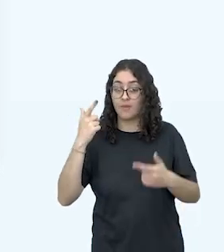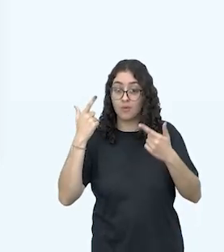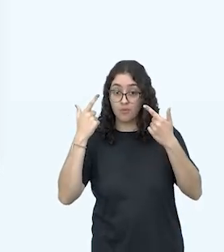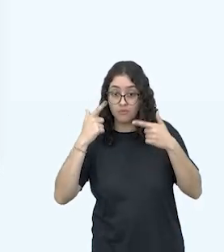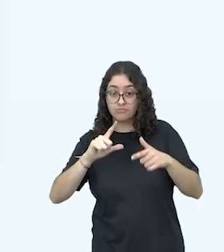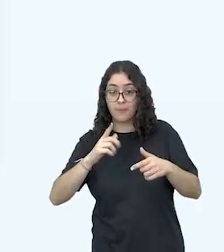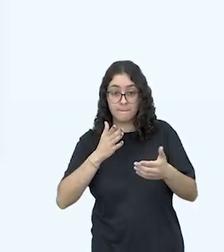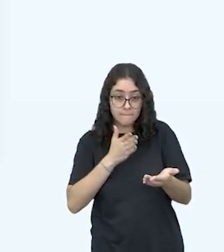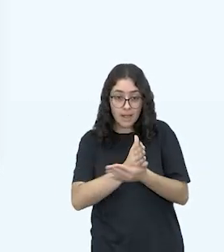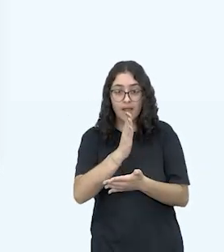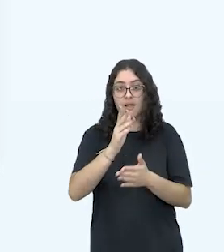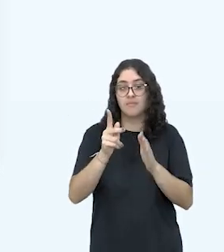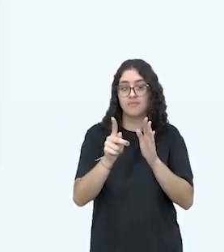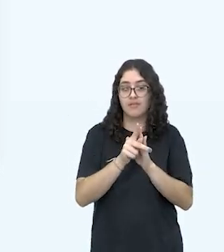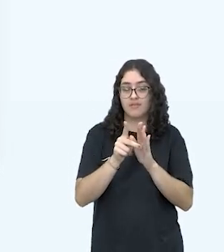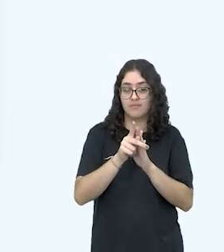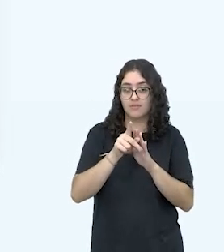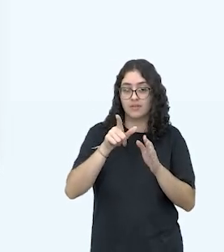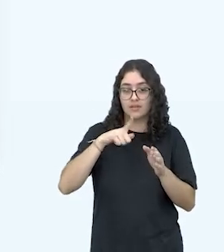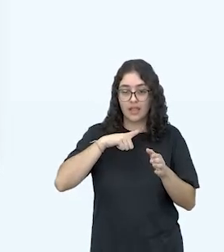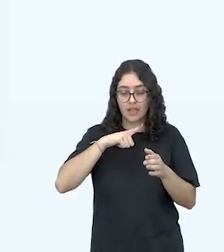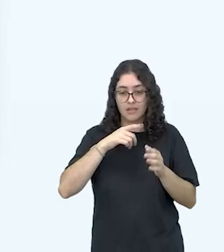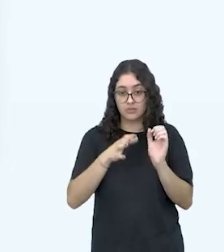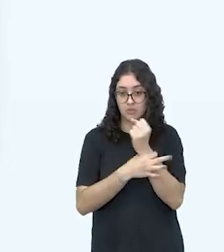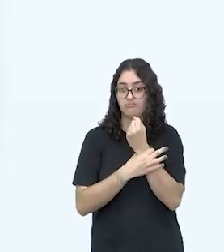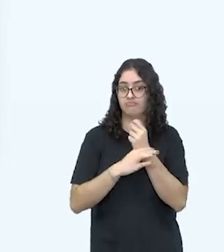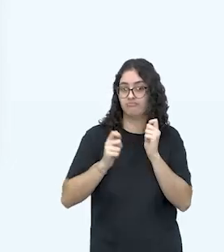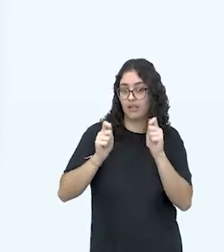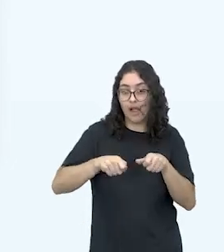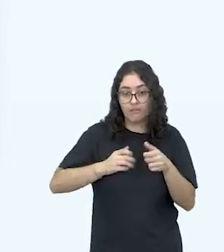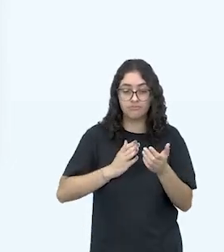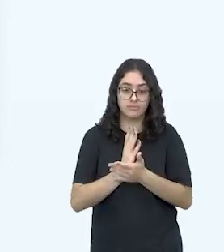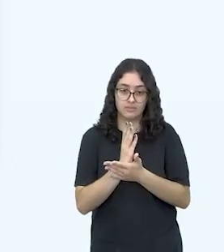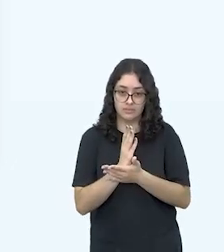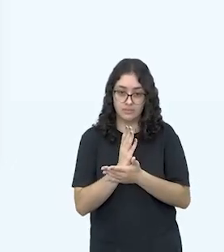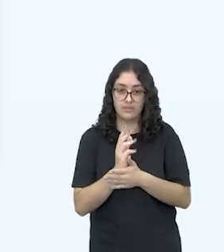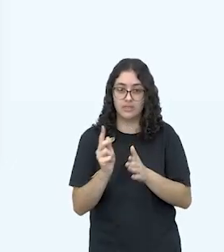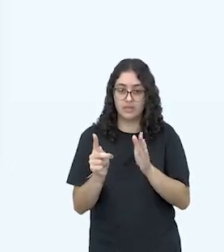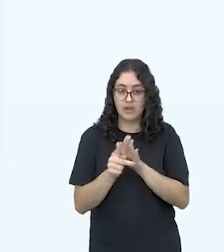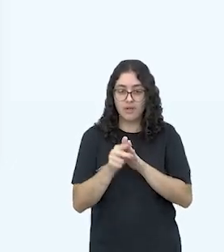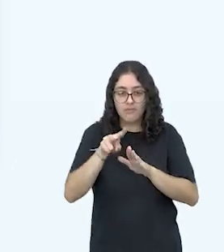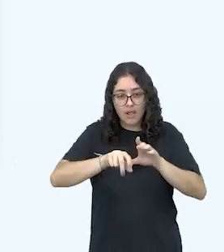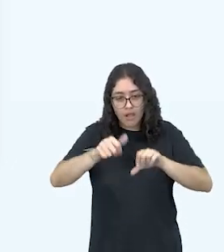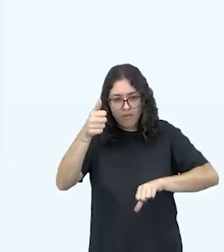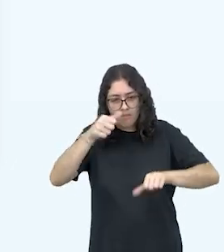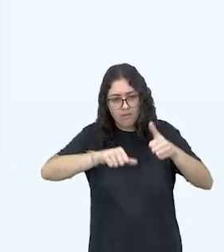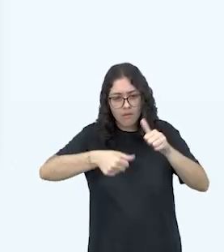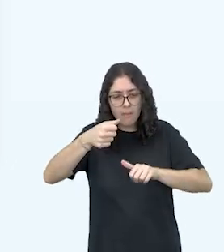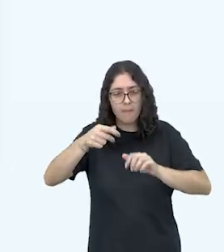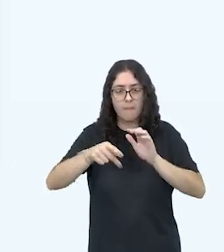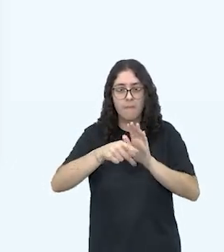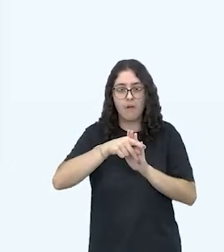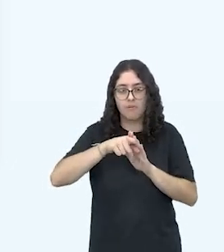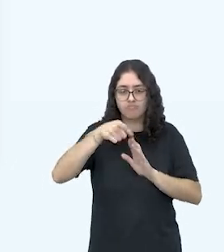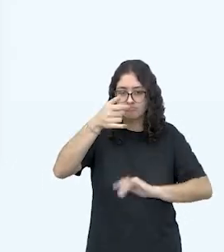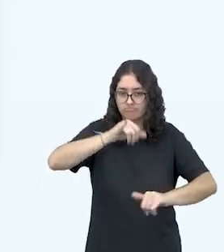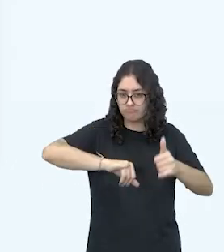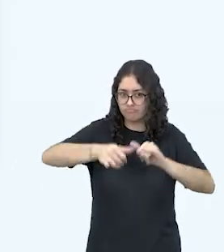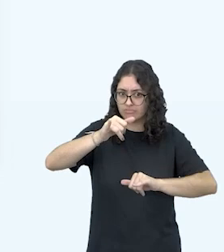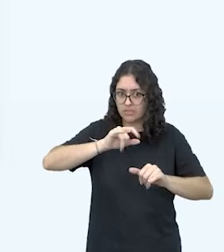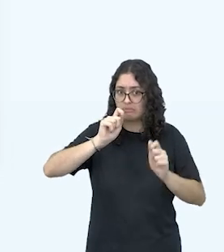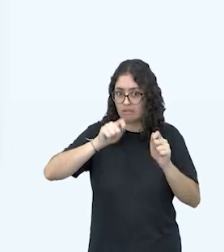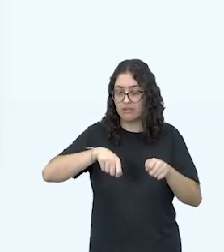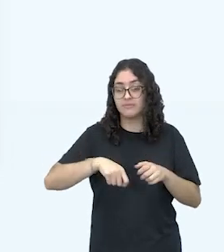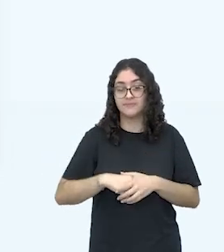Comissão Técnica Nacional de Biossegurança, a CTN-Bio, que é o órgão que avalia a segurança de transgênicos no Brasil.